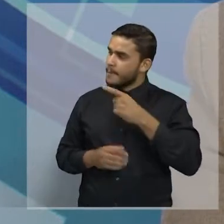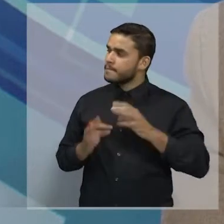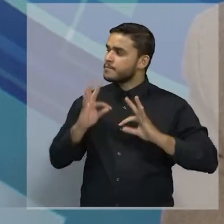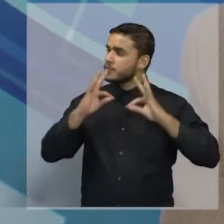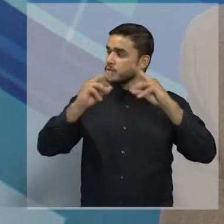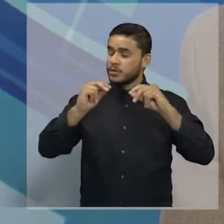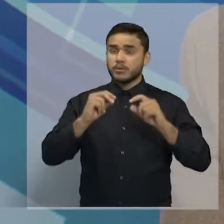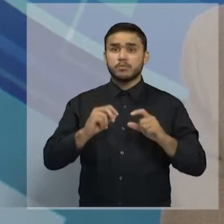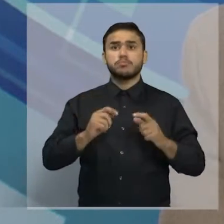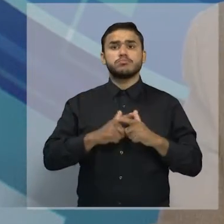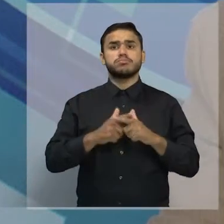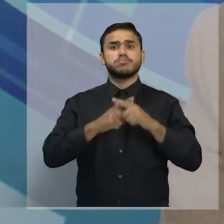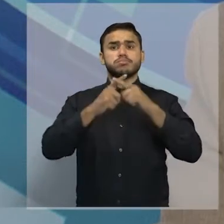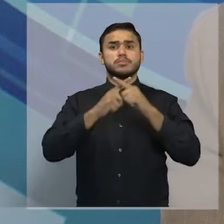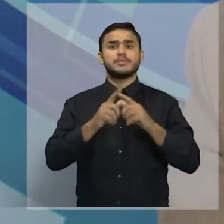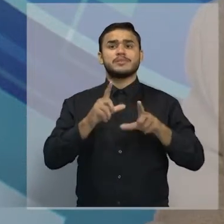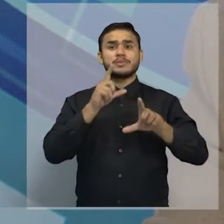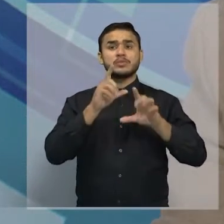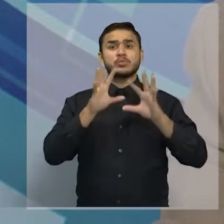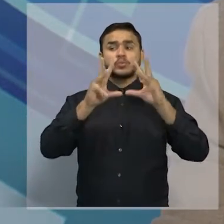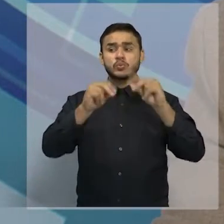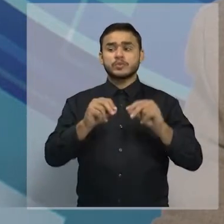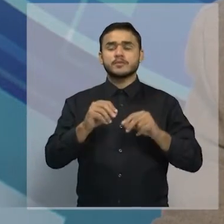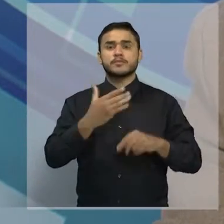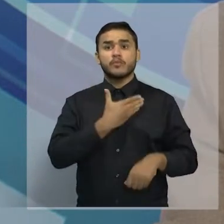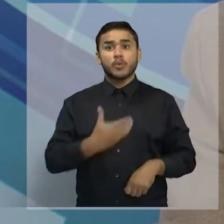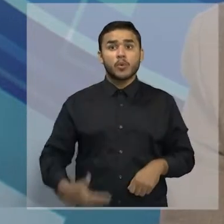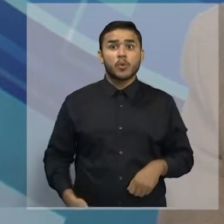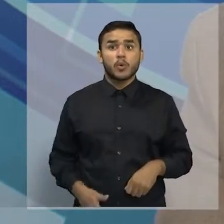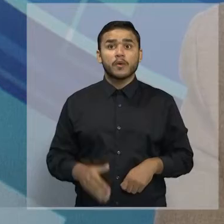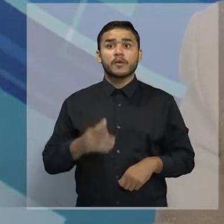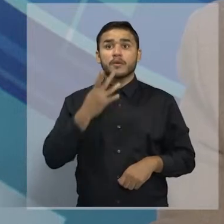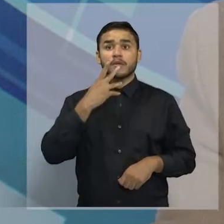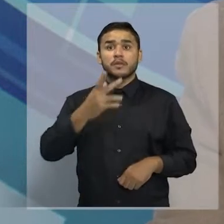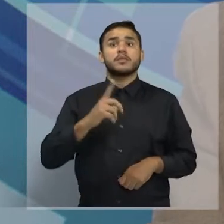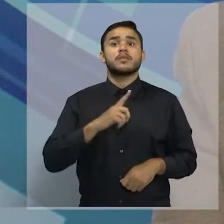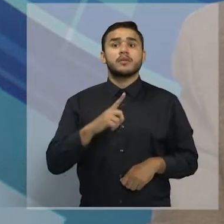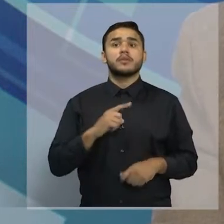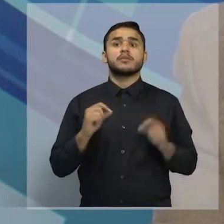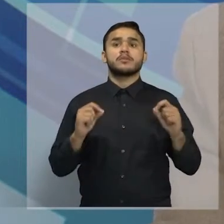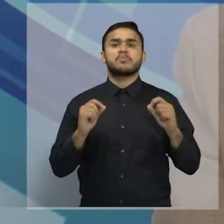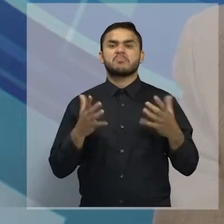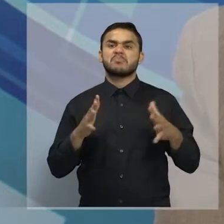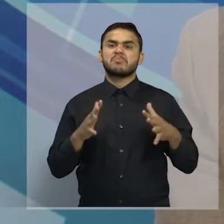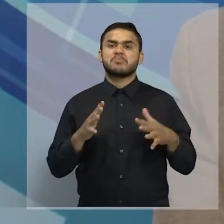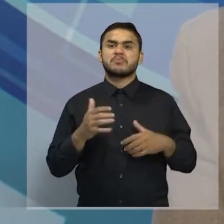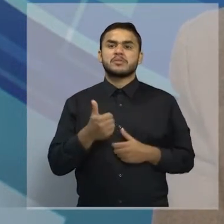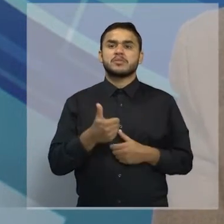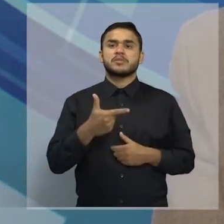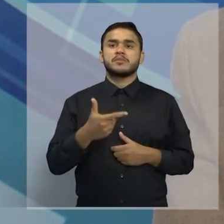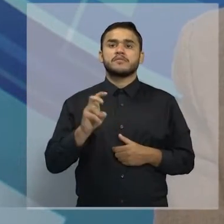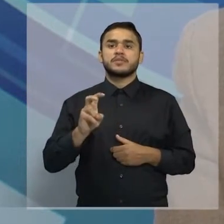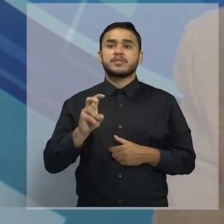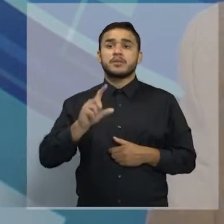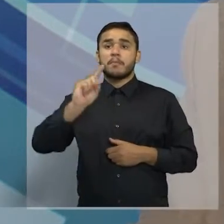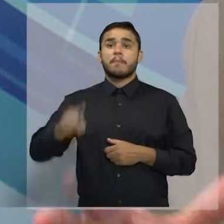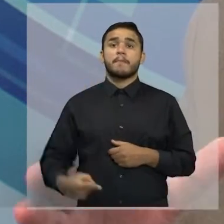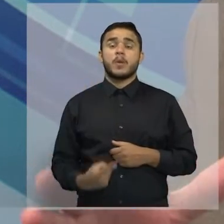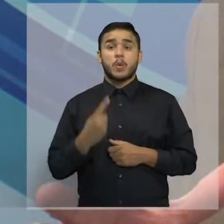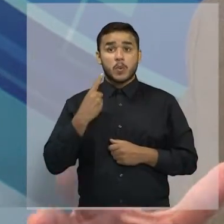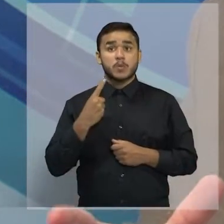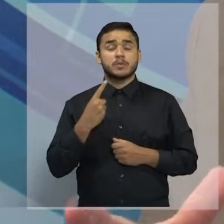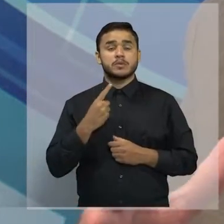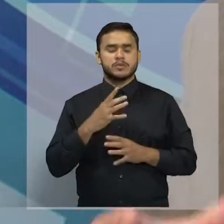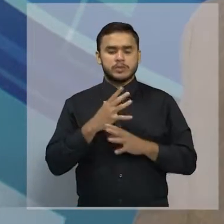fiscal em 2018, o déficit do governo, que o governo não conseguiu fechar suas contas, é na faixa de 125 bilhões. Então,